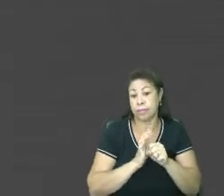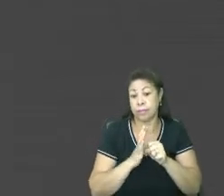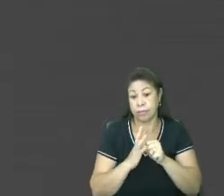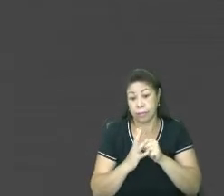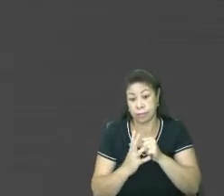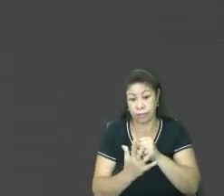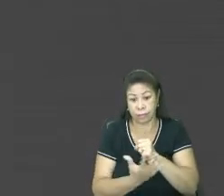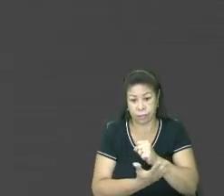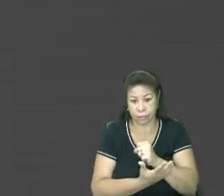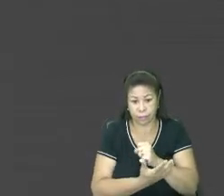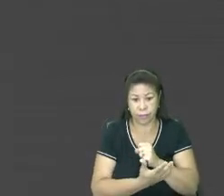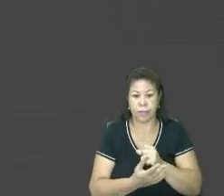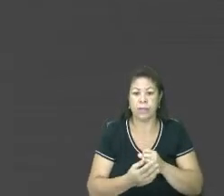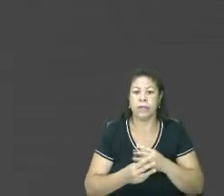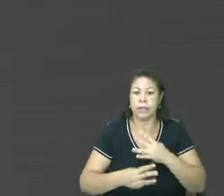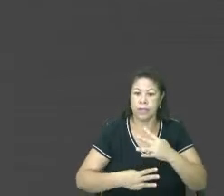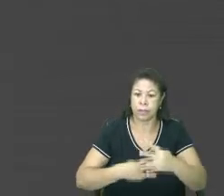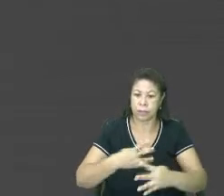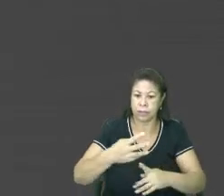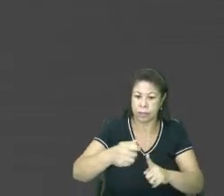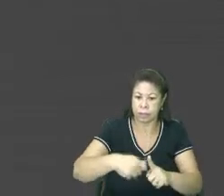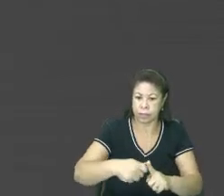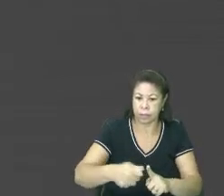No quadrimestre foi um pouco mais de